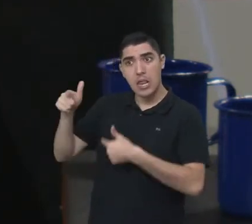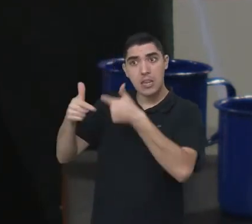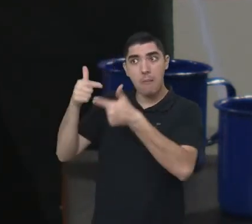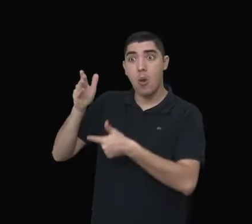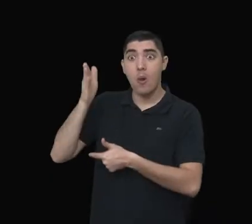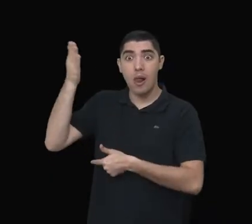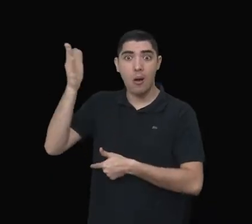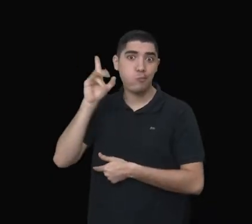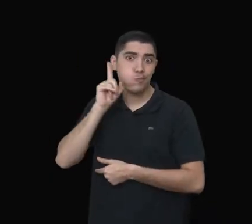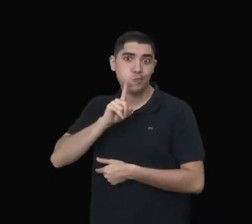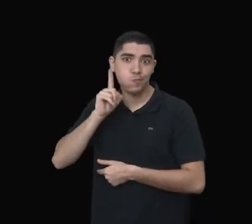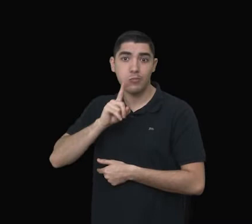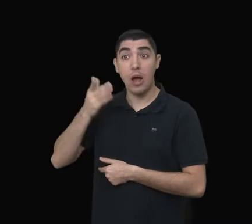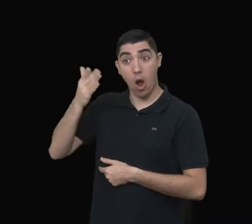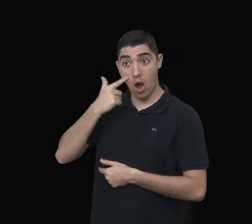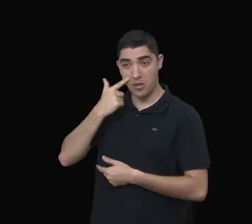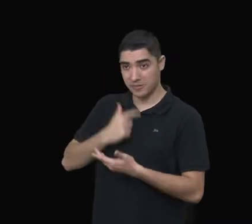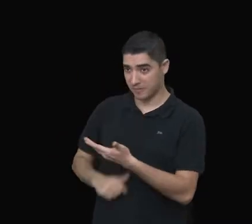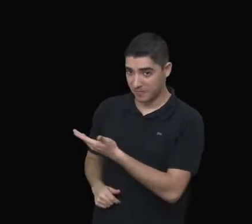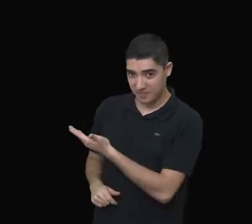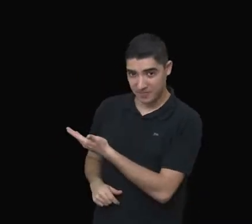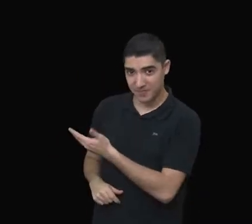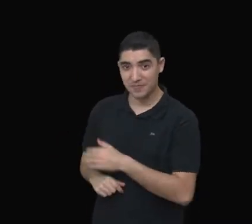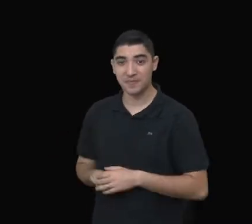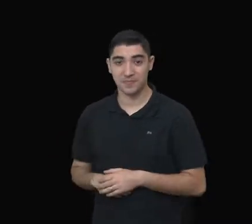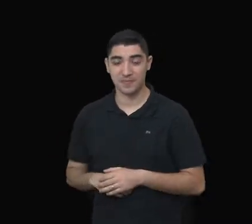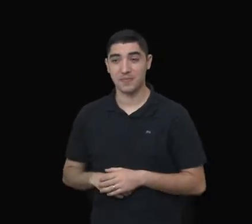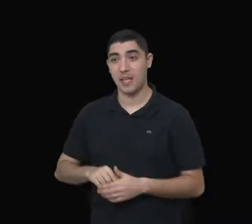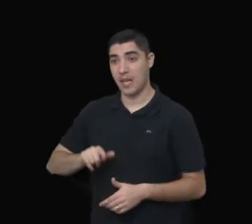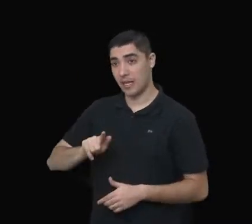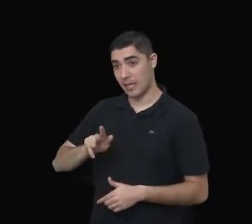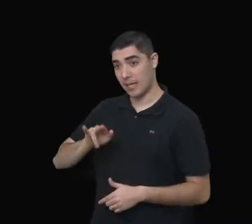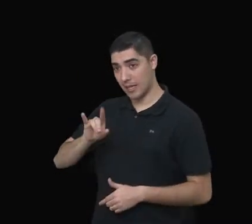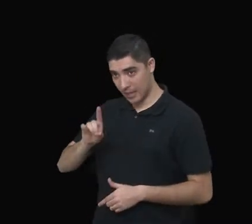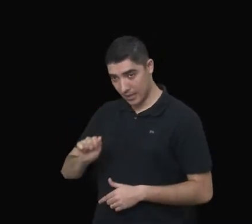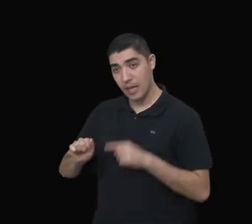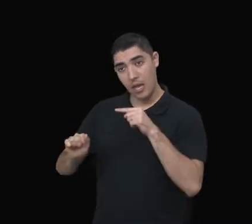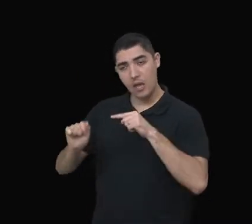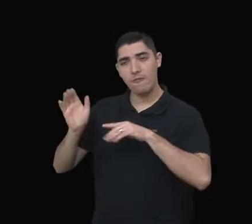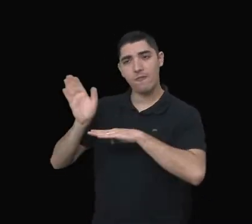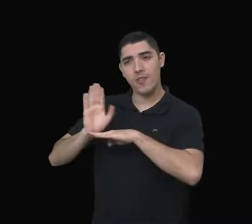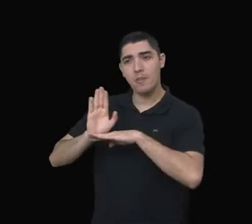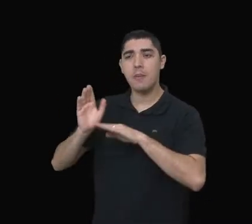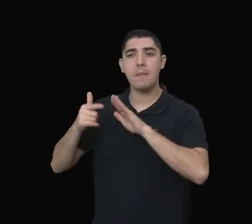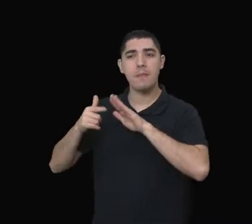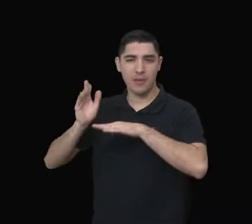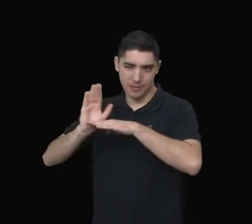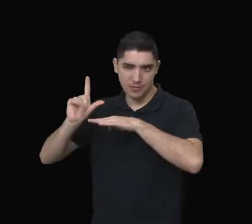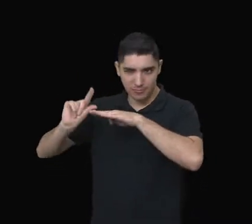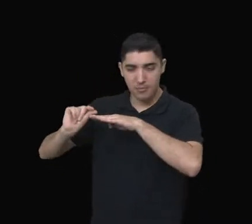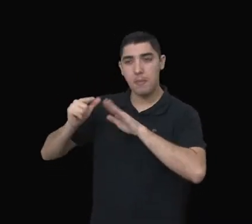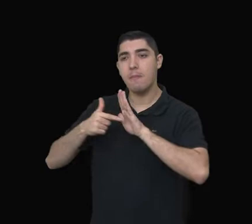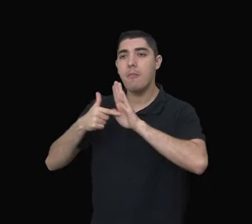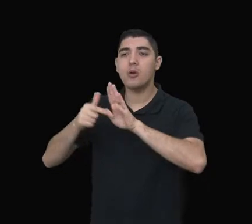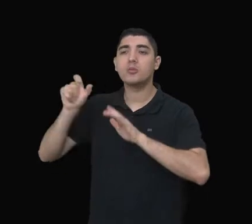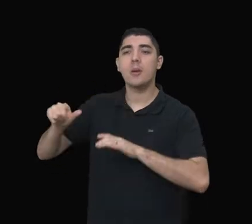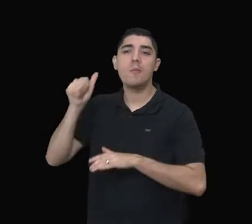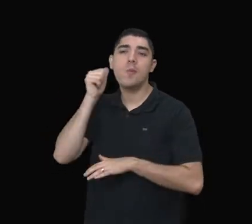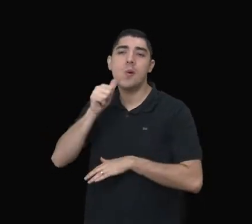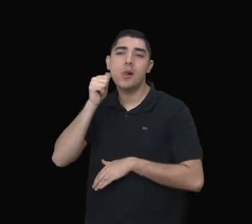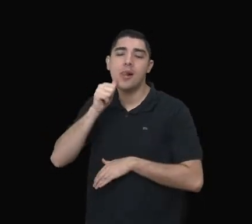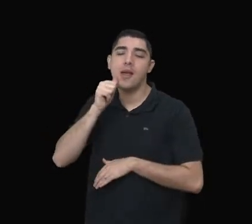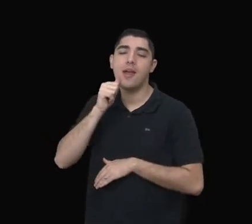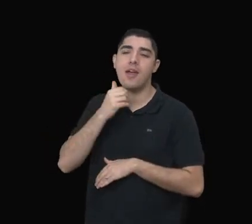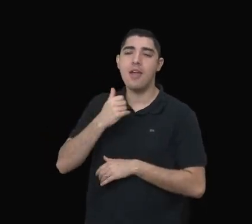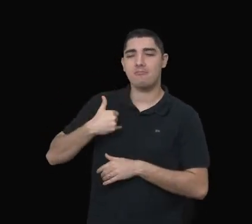assim, sabe? Tipo, é incrível. E esse filme conta a história de uma senhora que a rotina de